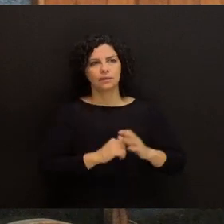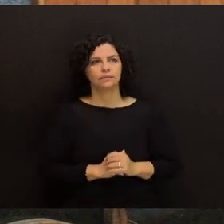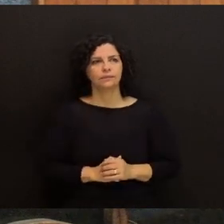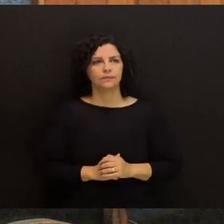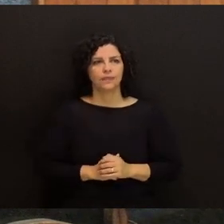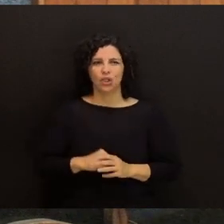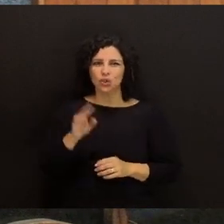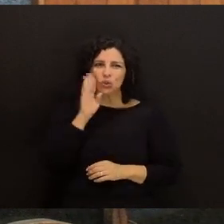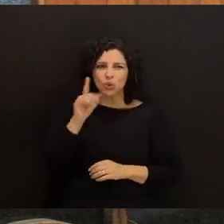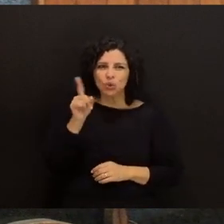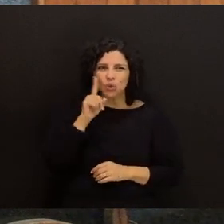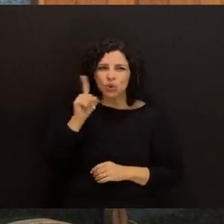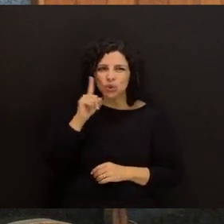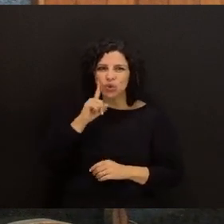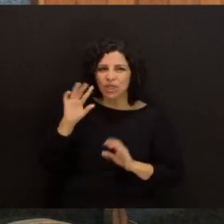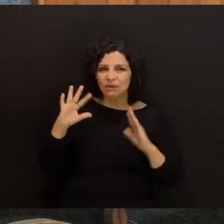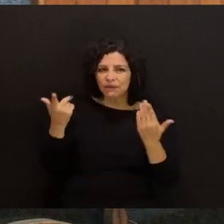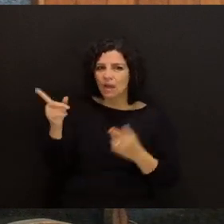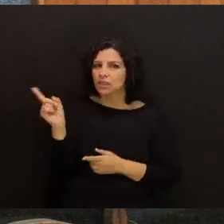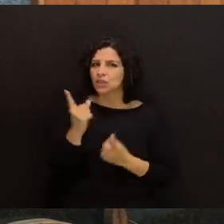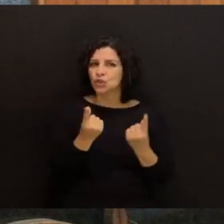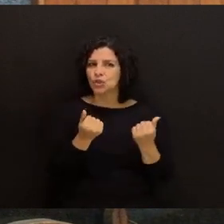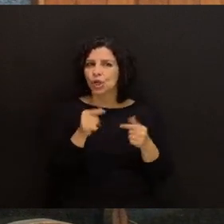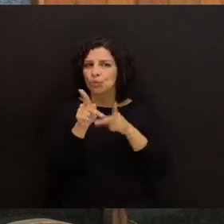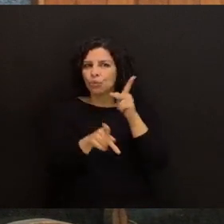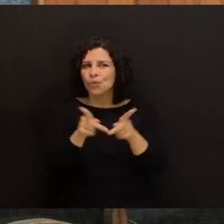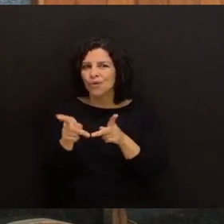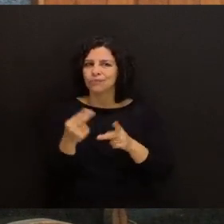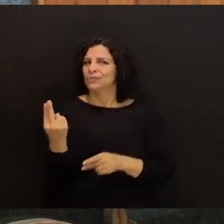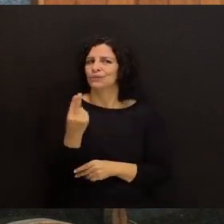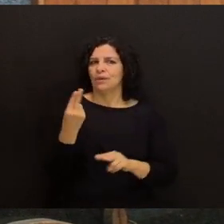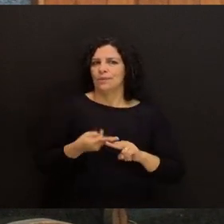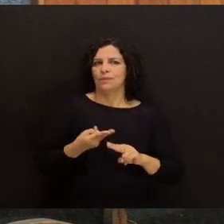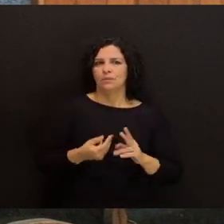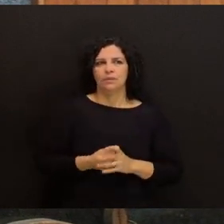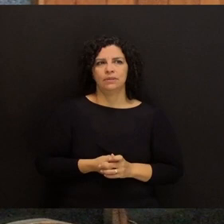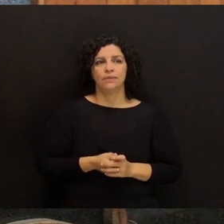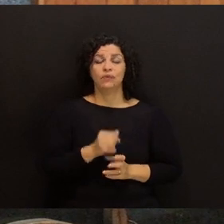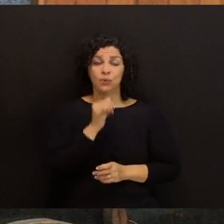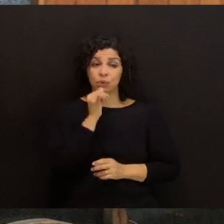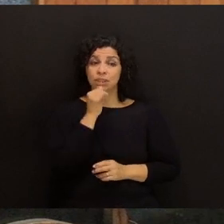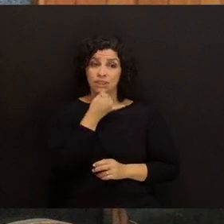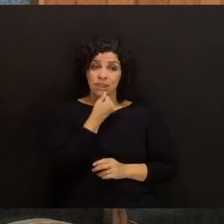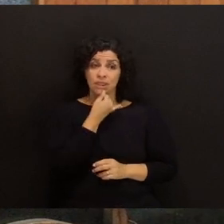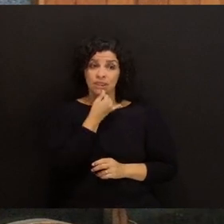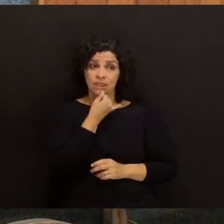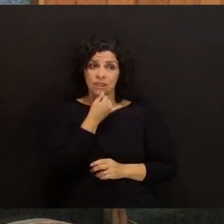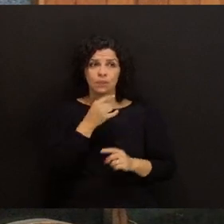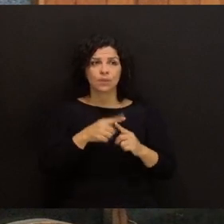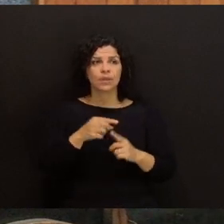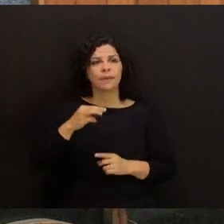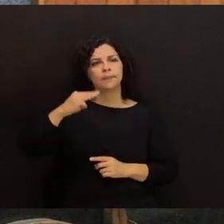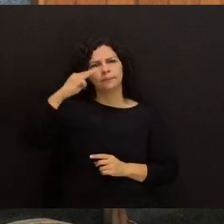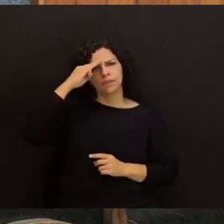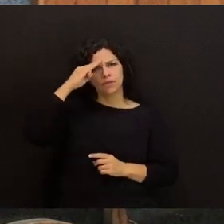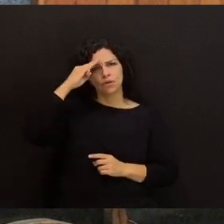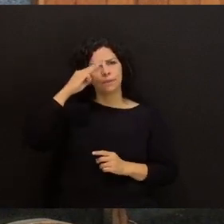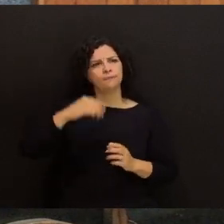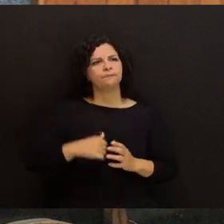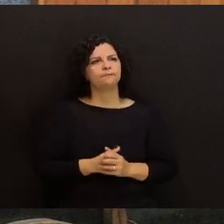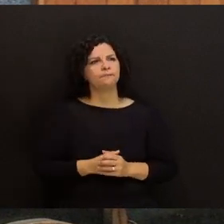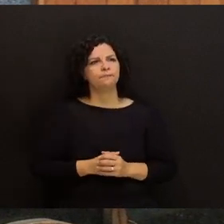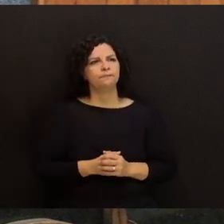não é todo dia festa com dinheiro público muito triste com isso porque delegado Michel